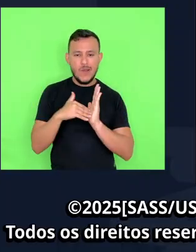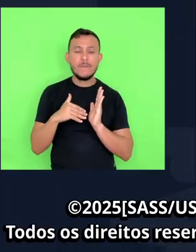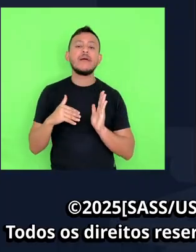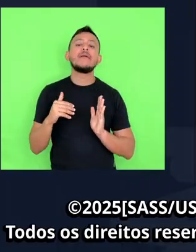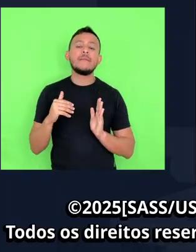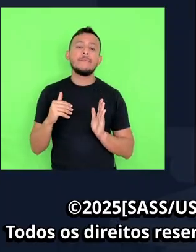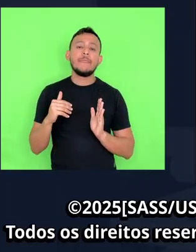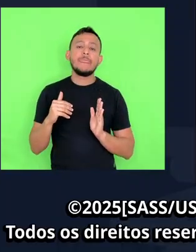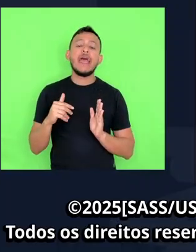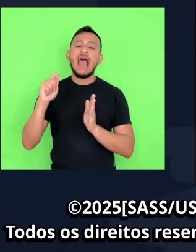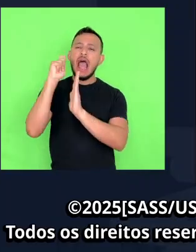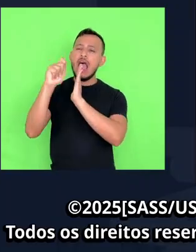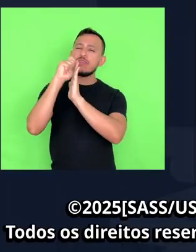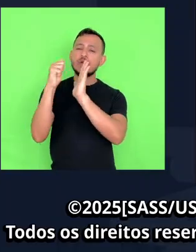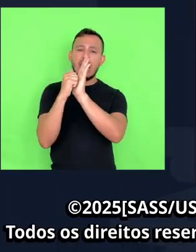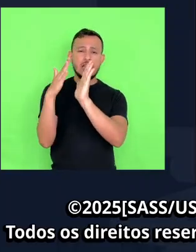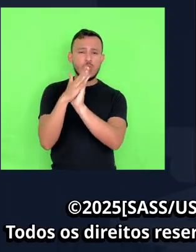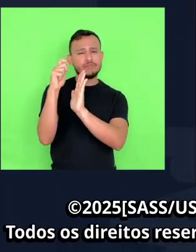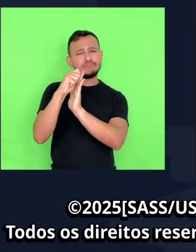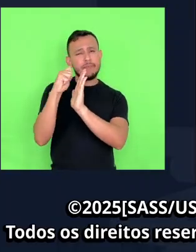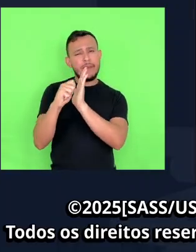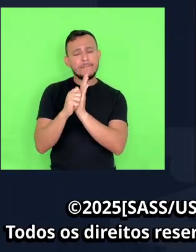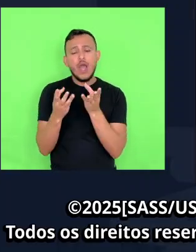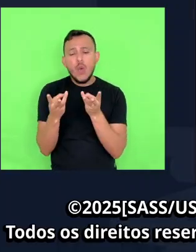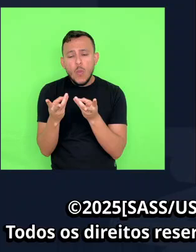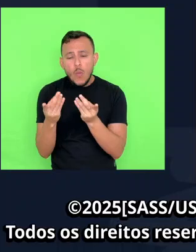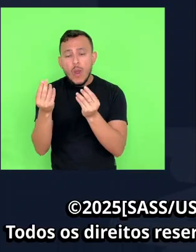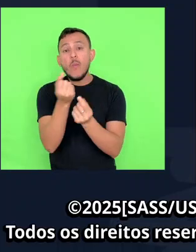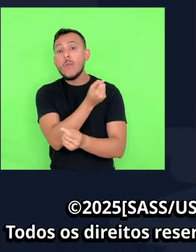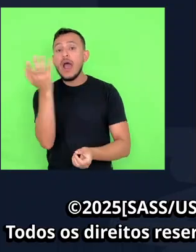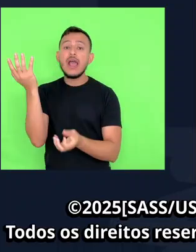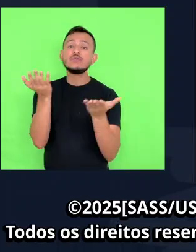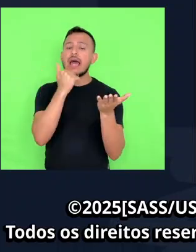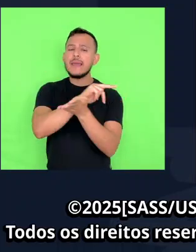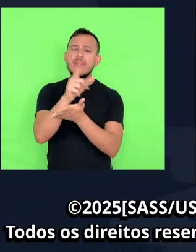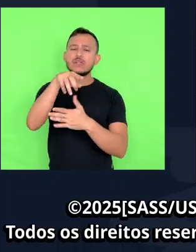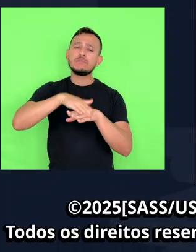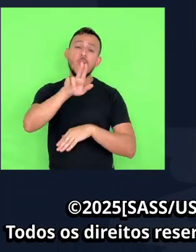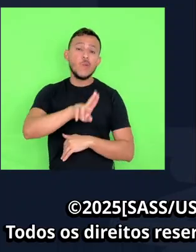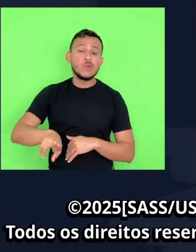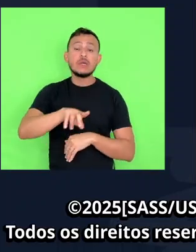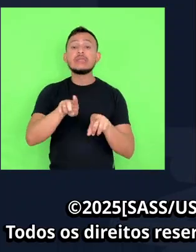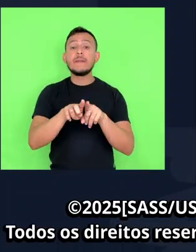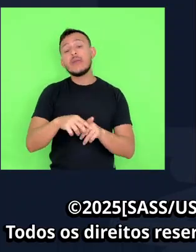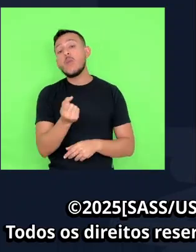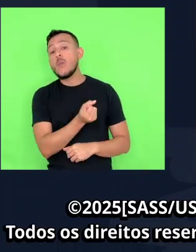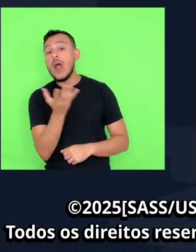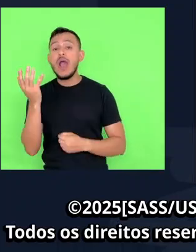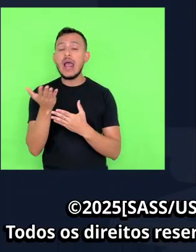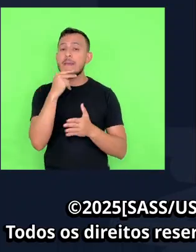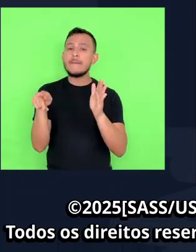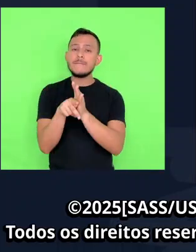refeição. Anote tudo, conte quantos alimentos diversos você consumiu, quantos alimentos